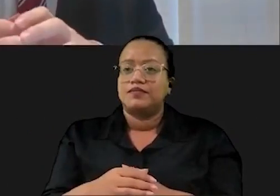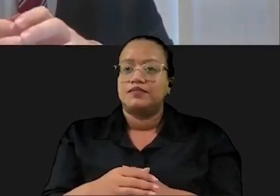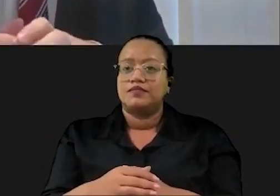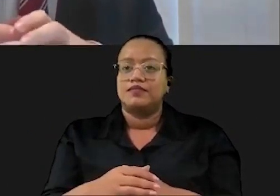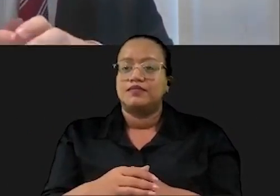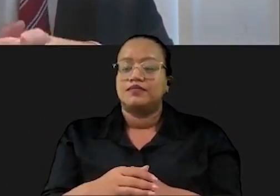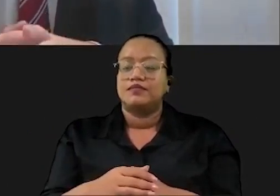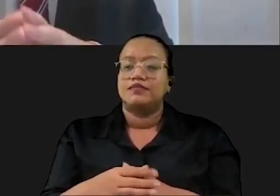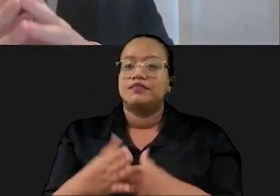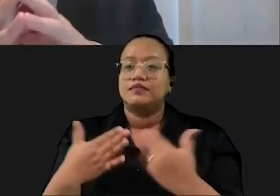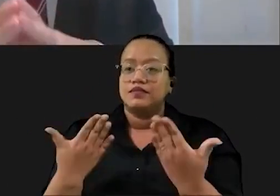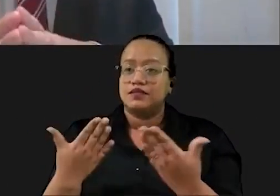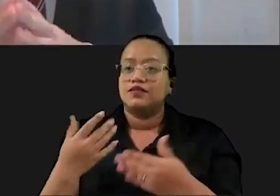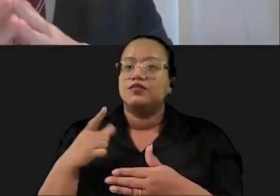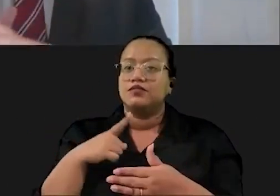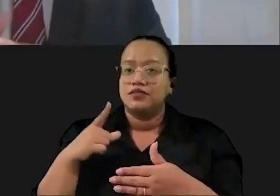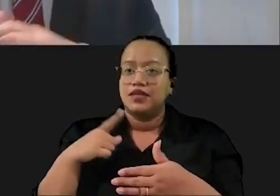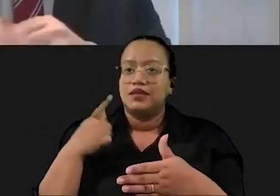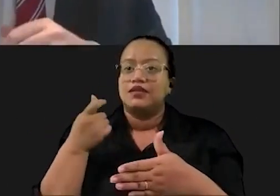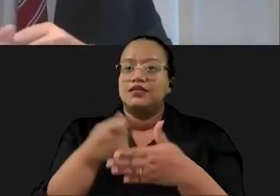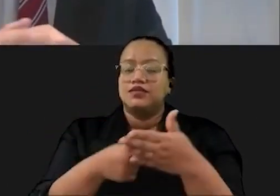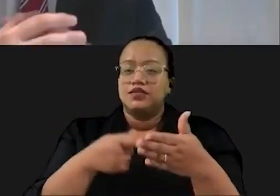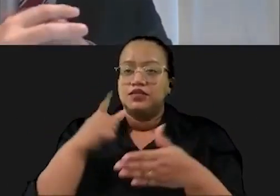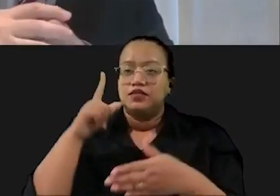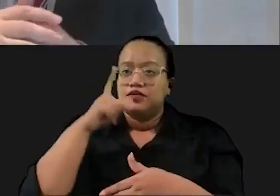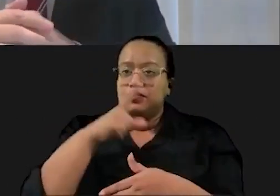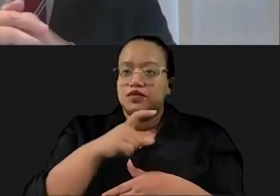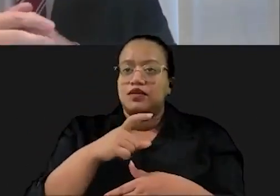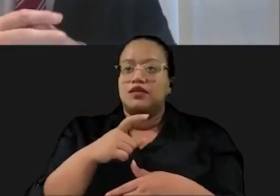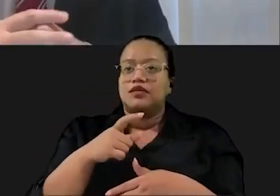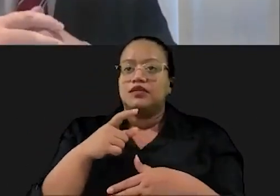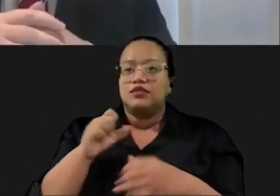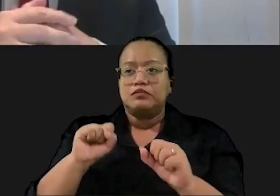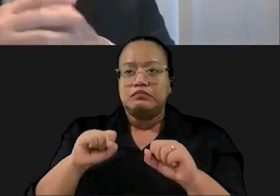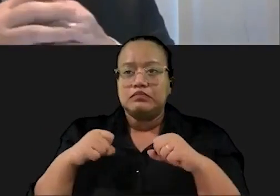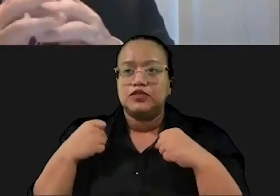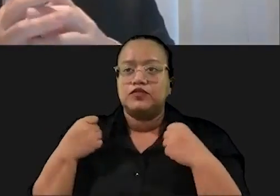superado com muito esforço, né? Eu confesso que eu acompanho o trabalho das equipes